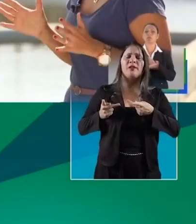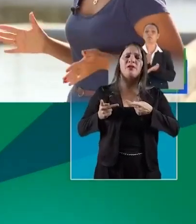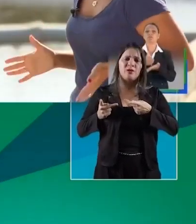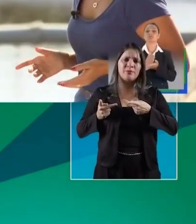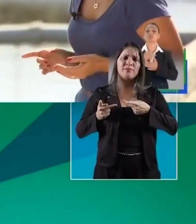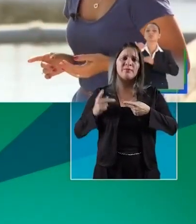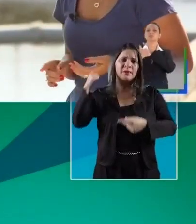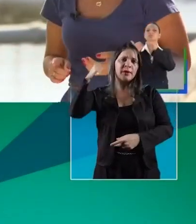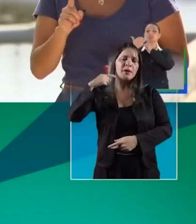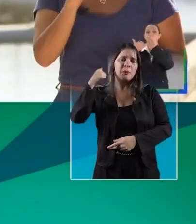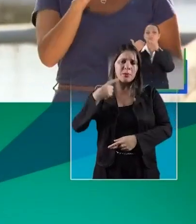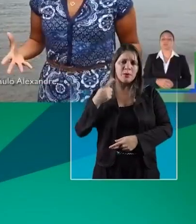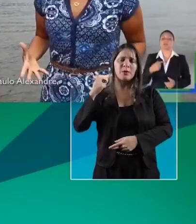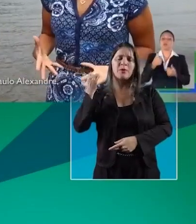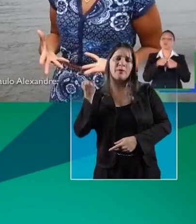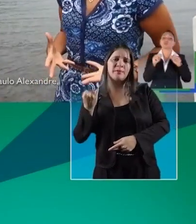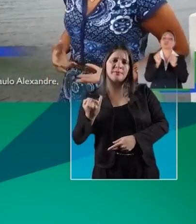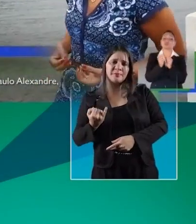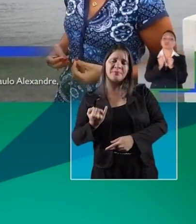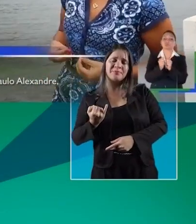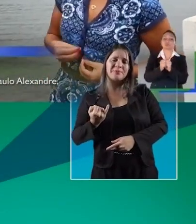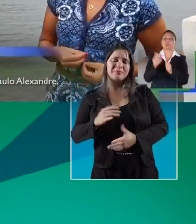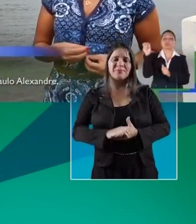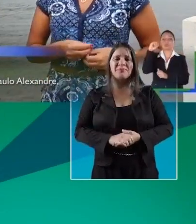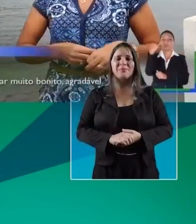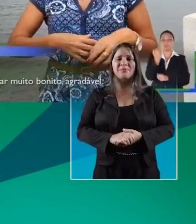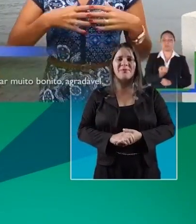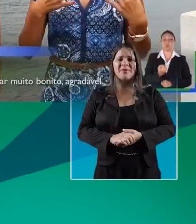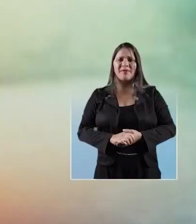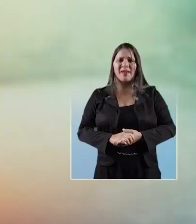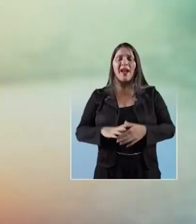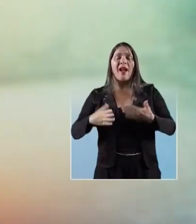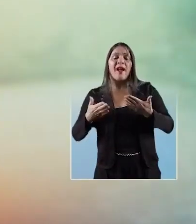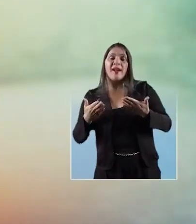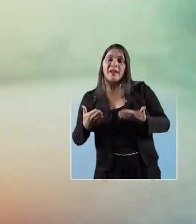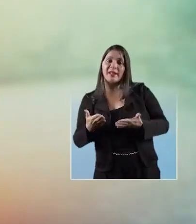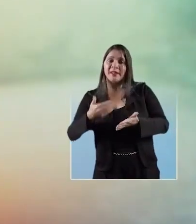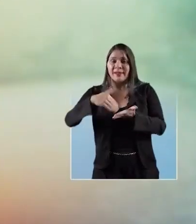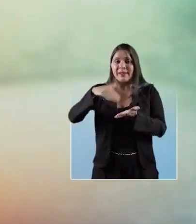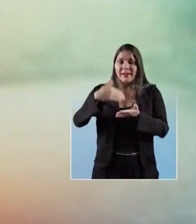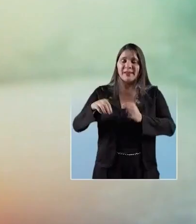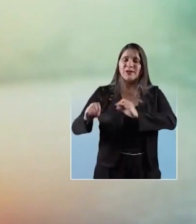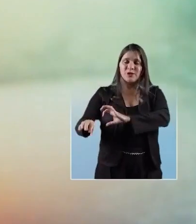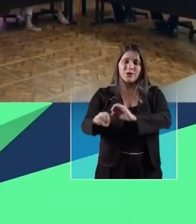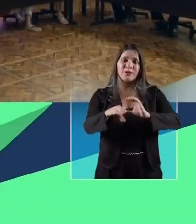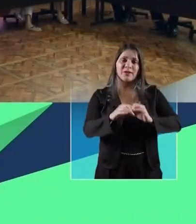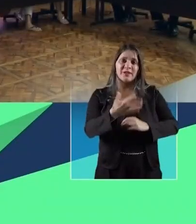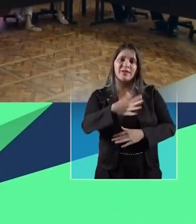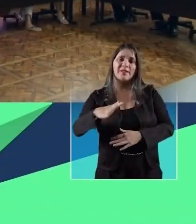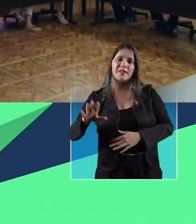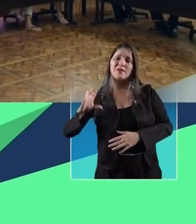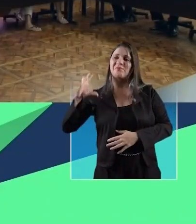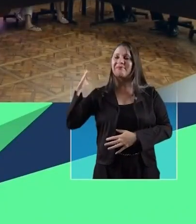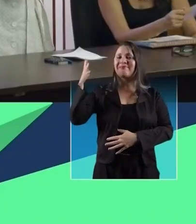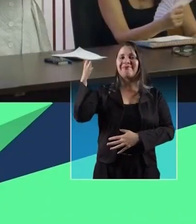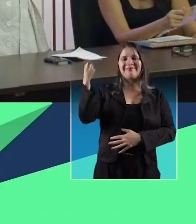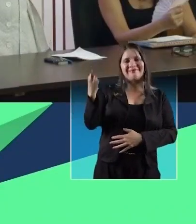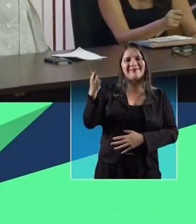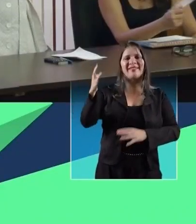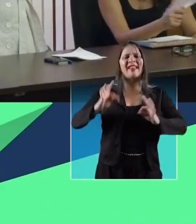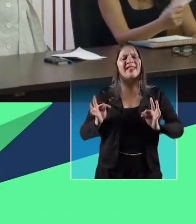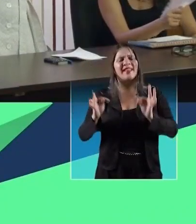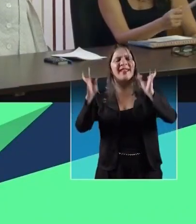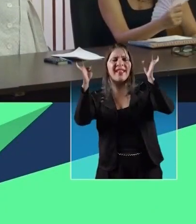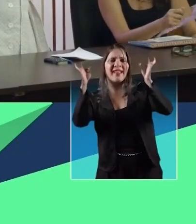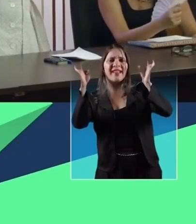então deputado estadual Paulo Alexandre Barbosa e foi então na Secretaria de Educação de Santos que me realizei ao